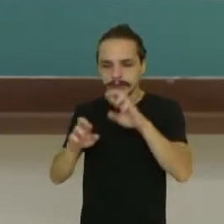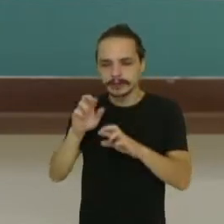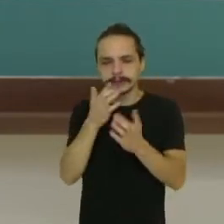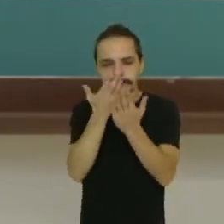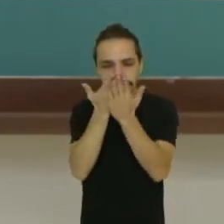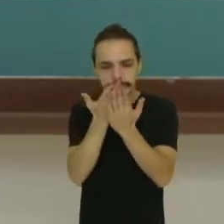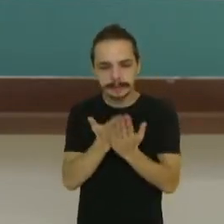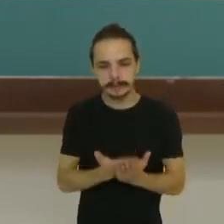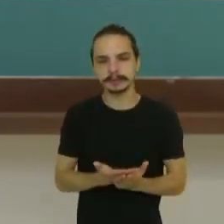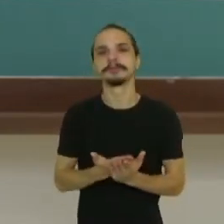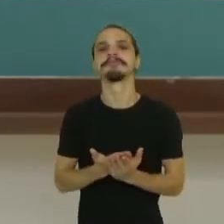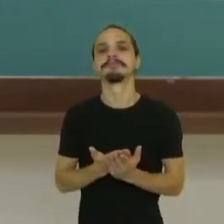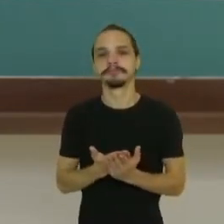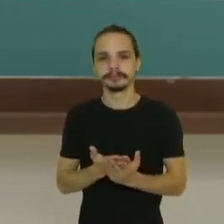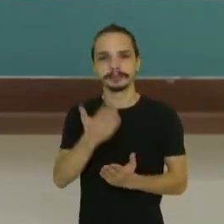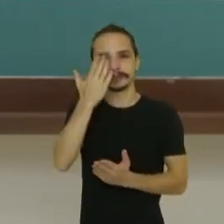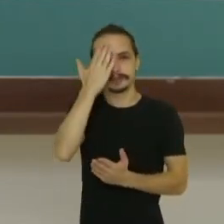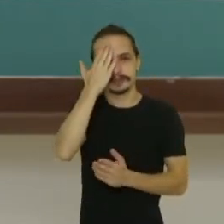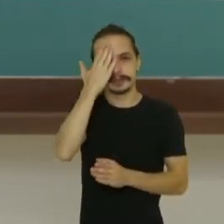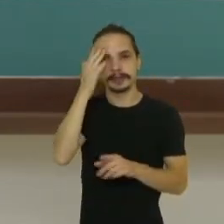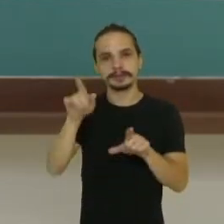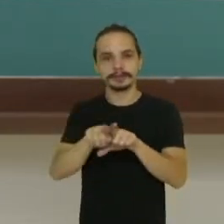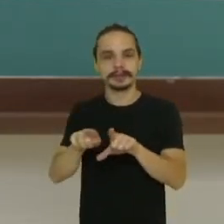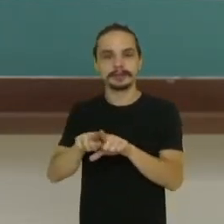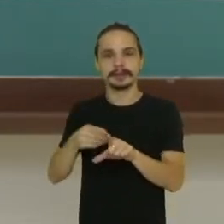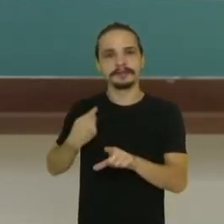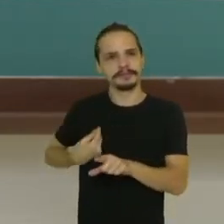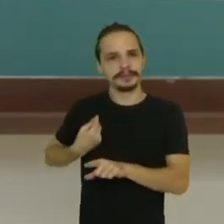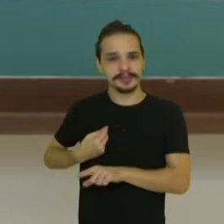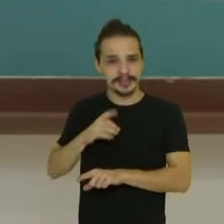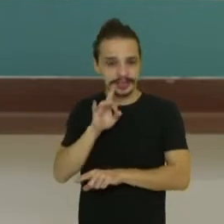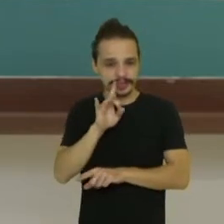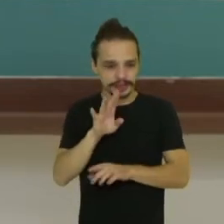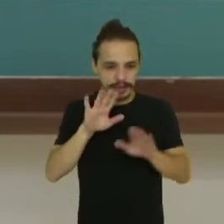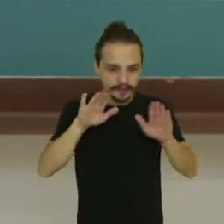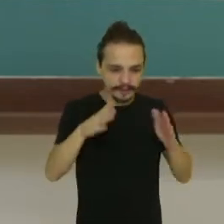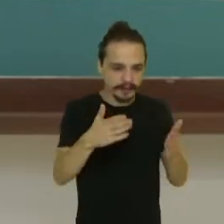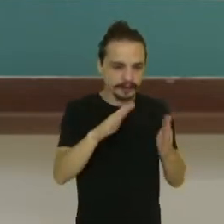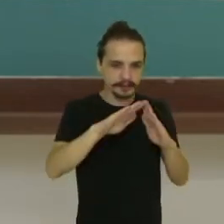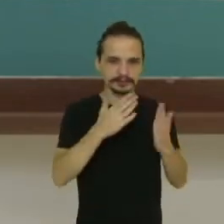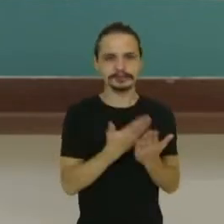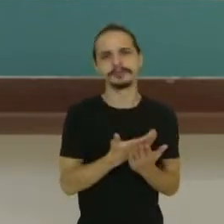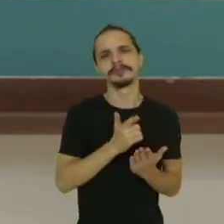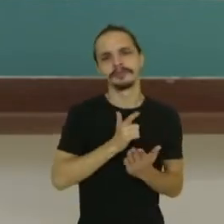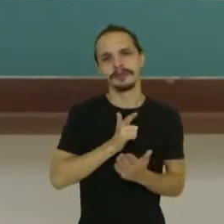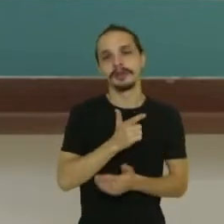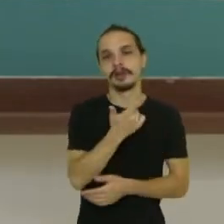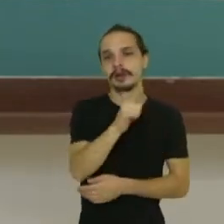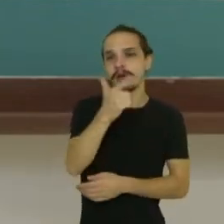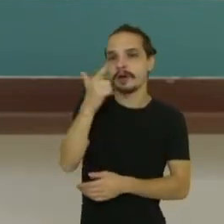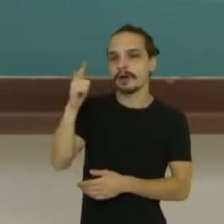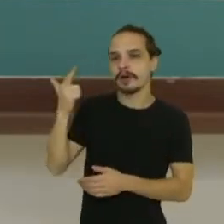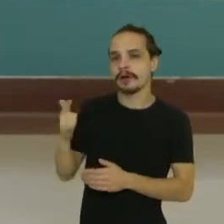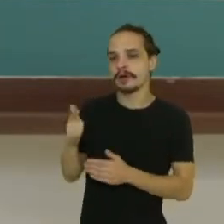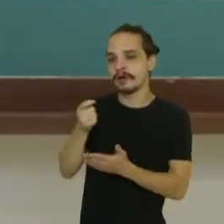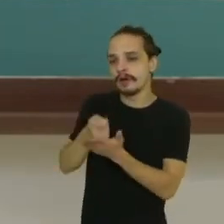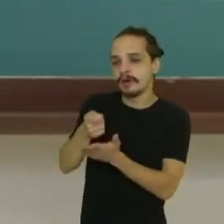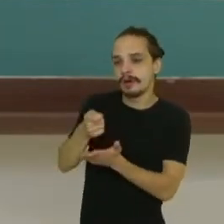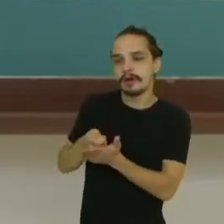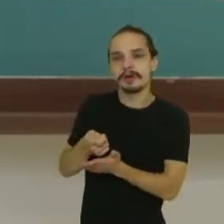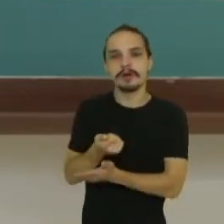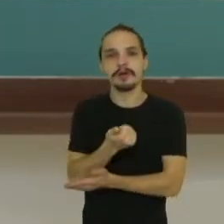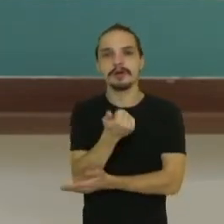conteúdos e nós sabemos é claro que a vida não é só escola nós temos outras obrigações nós temos